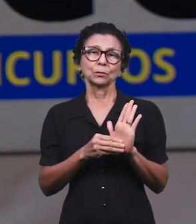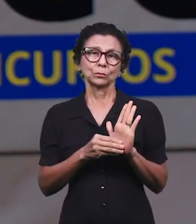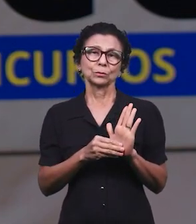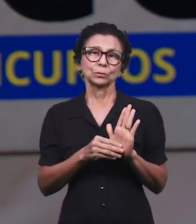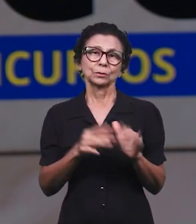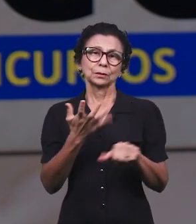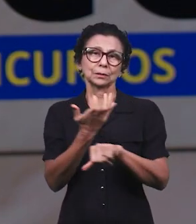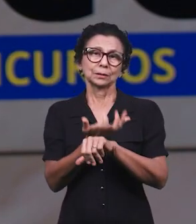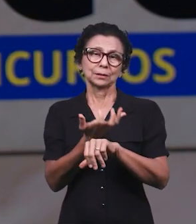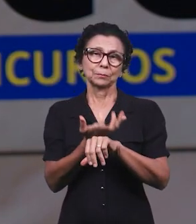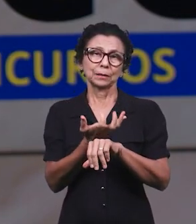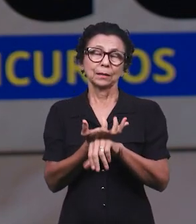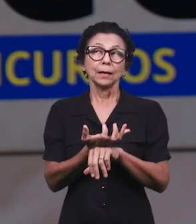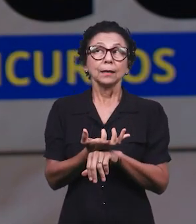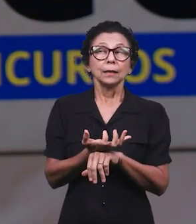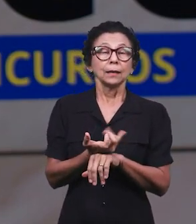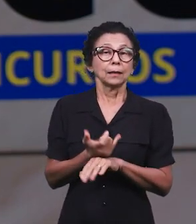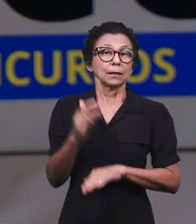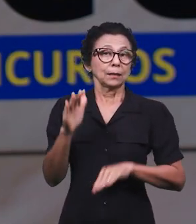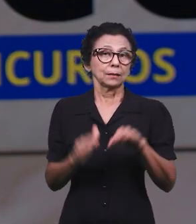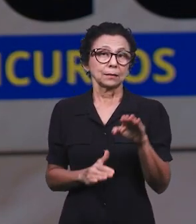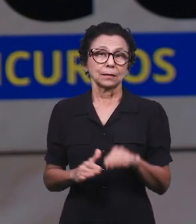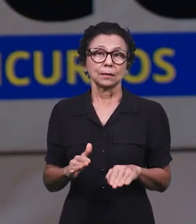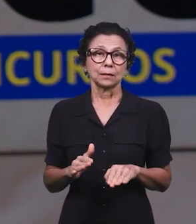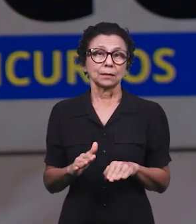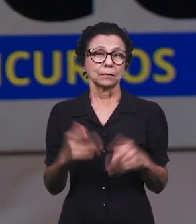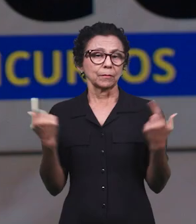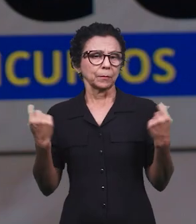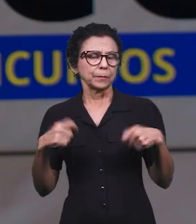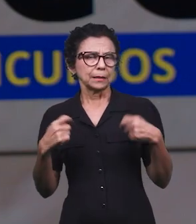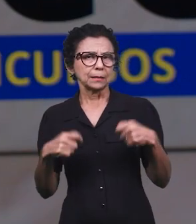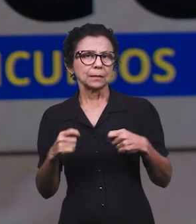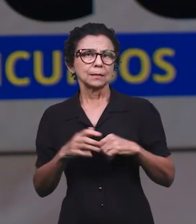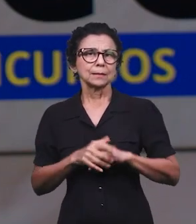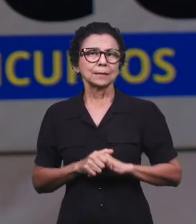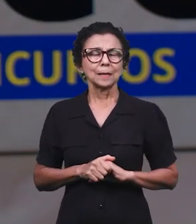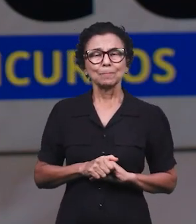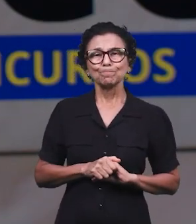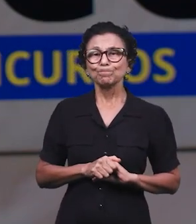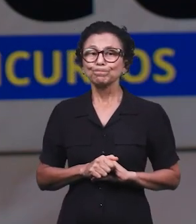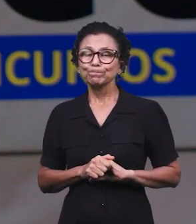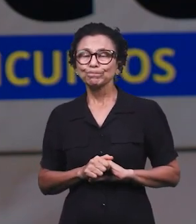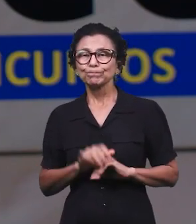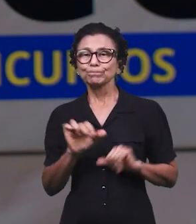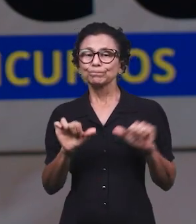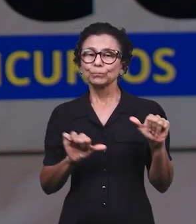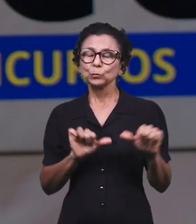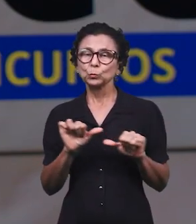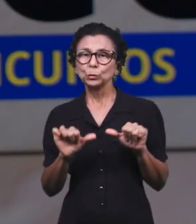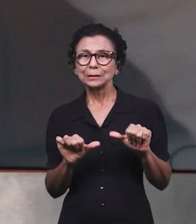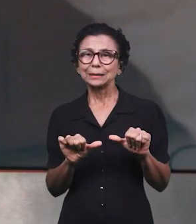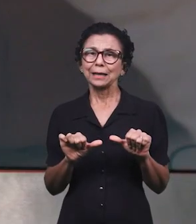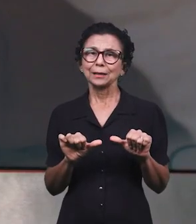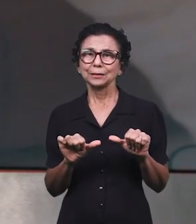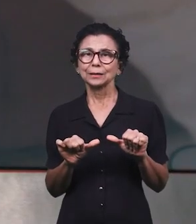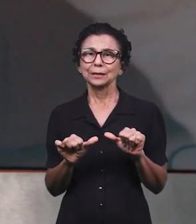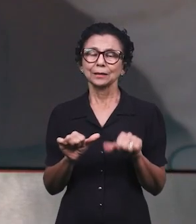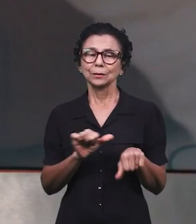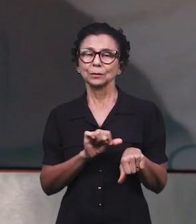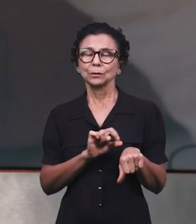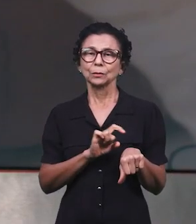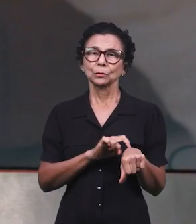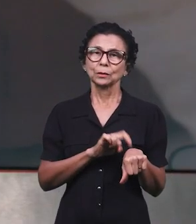Então, às vezes, você vai precisar seguir um ritmo um pouco diferente, não tem problema disso, né? E nesse